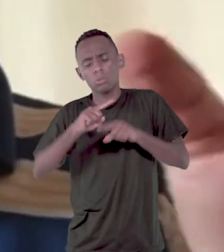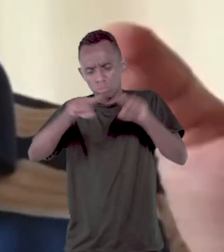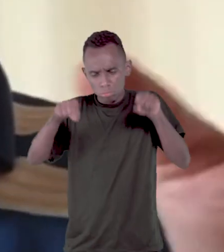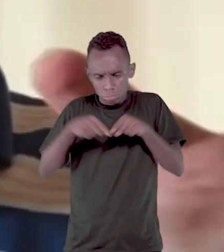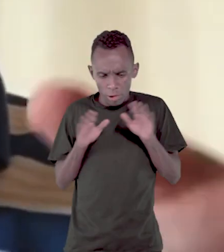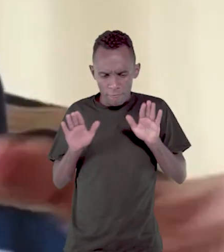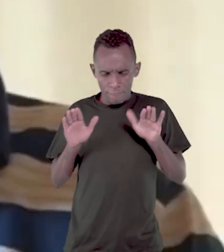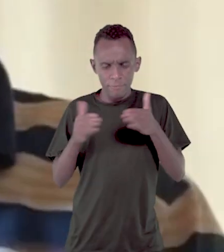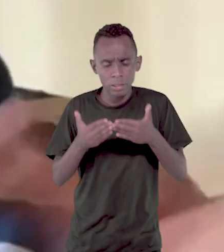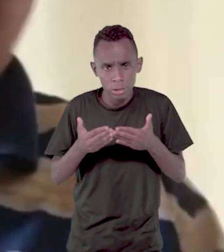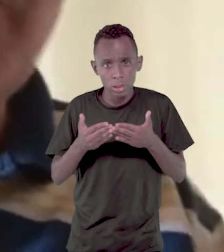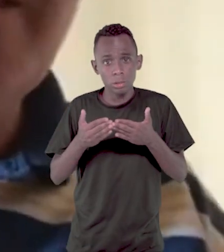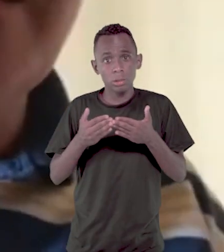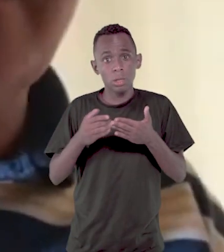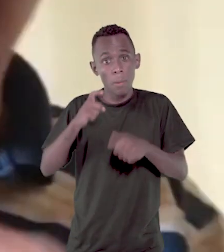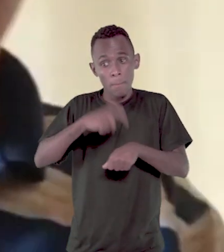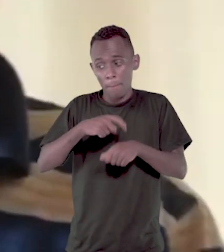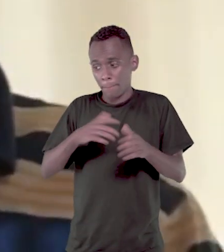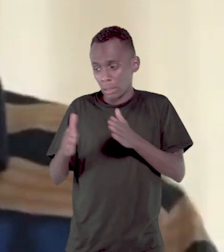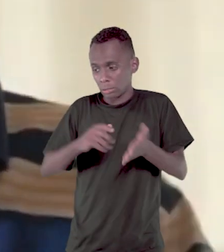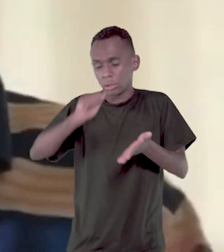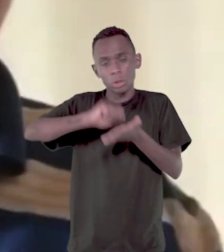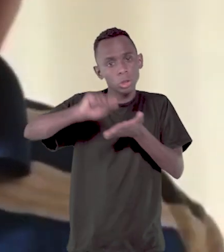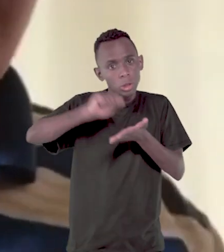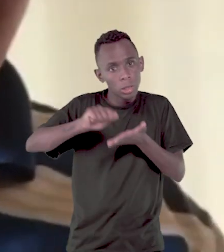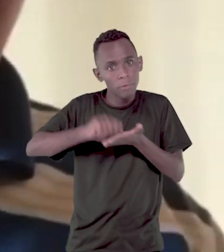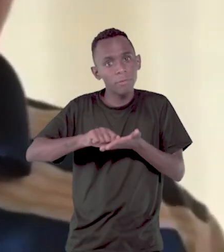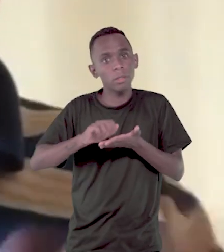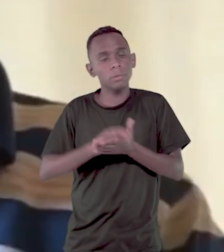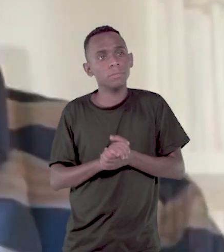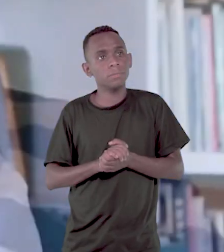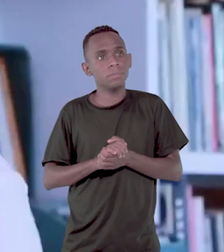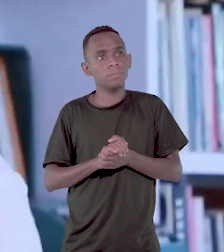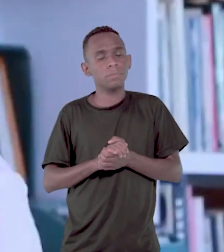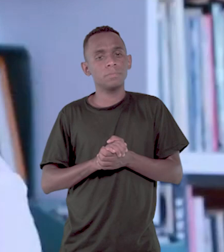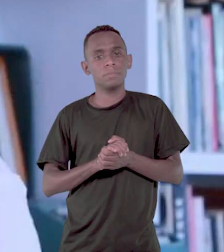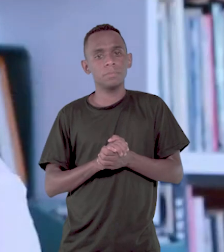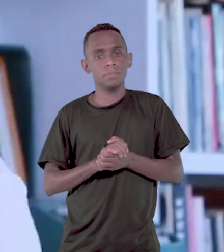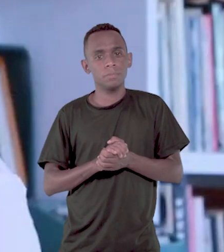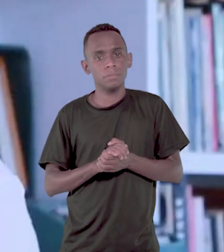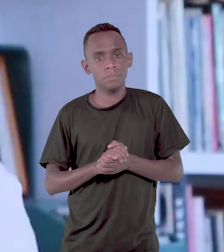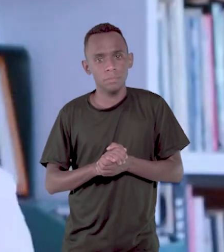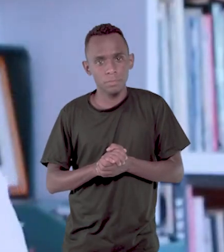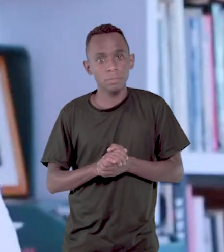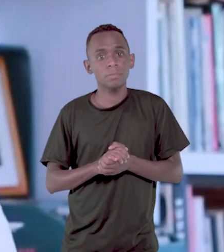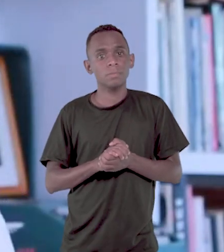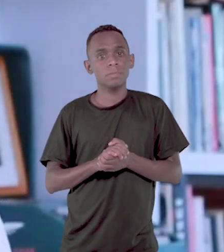num lugar, né? Porque o momento que você vai escrever é diferente, como diz, né? a massa tibura, a hora bunda, né?